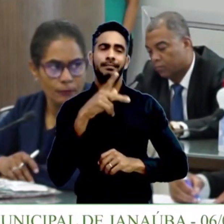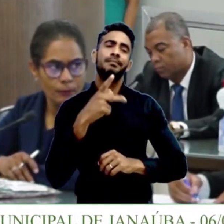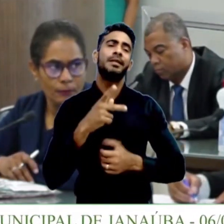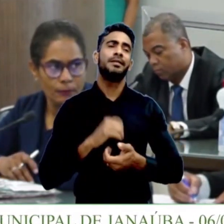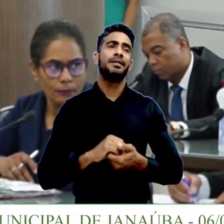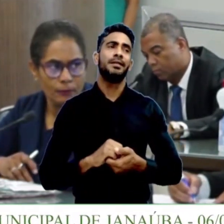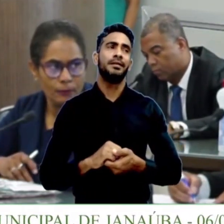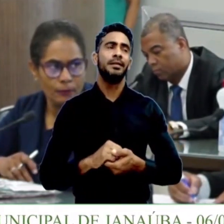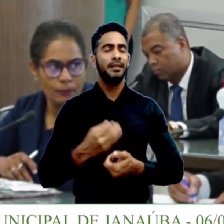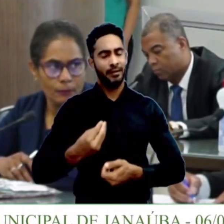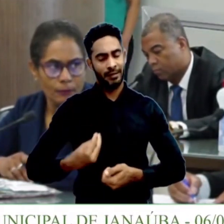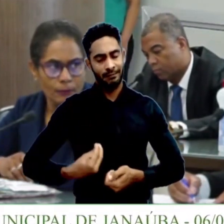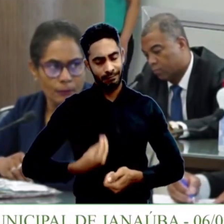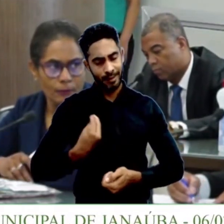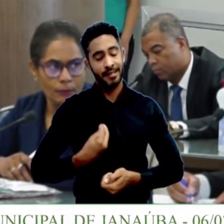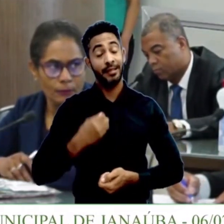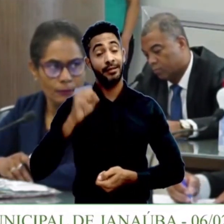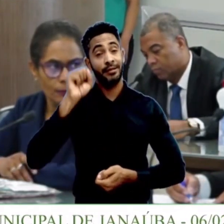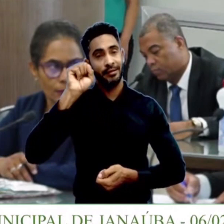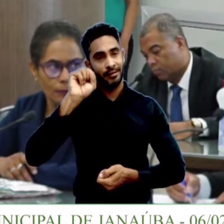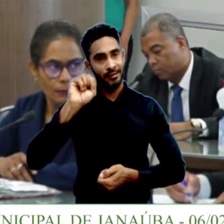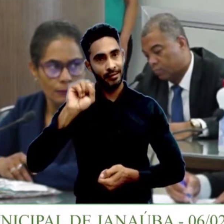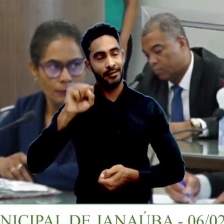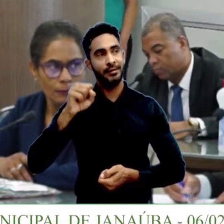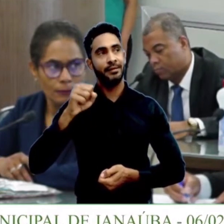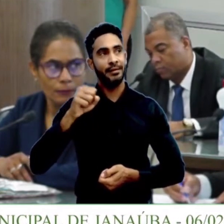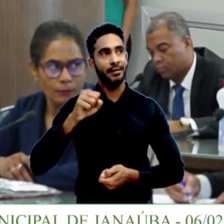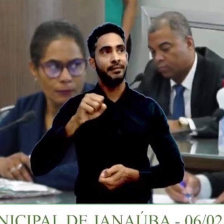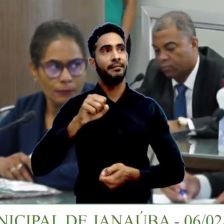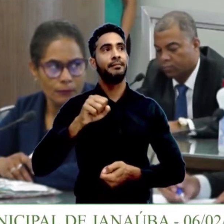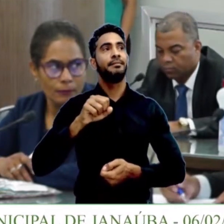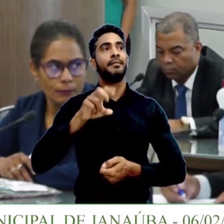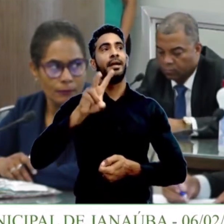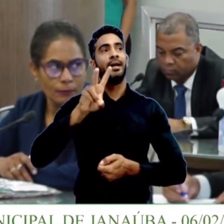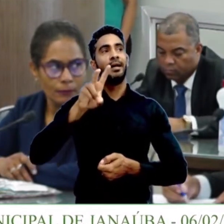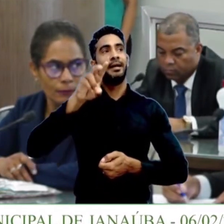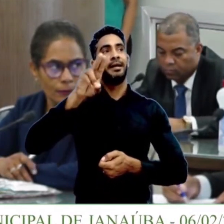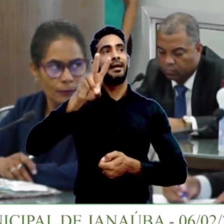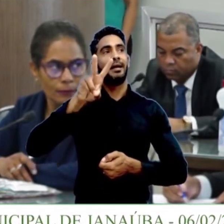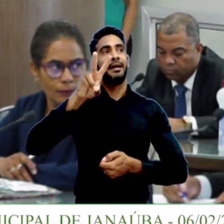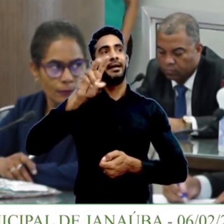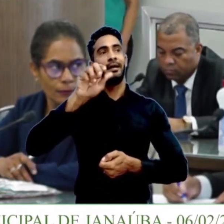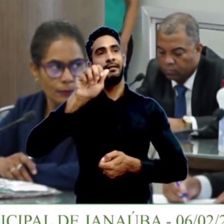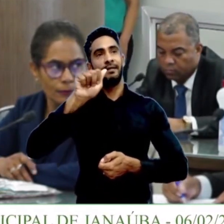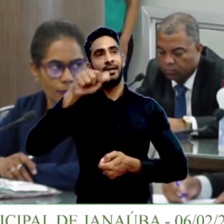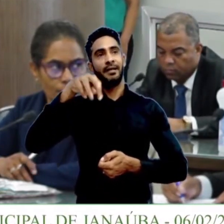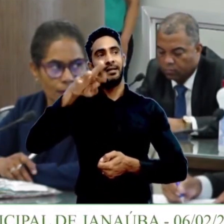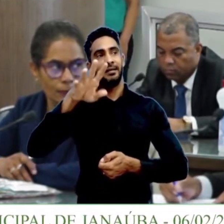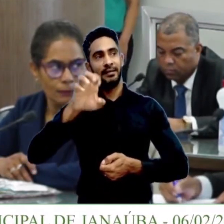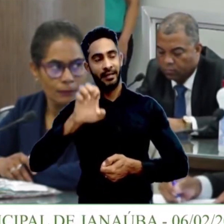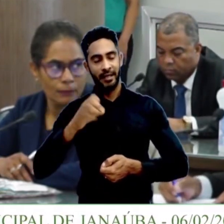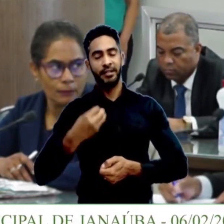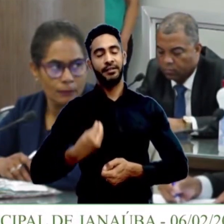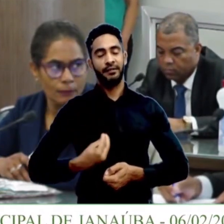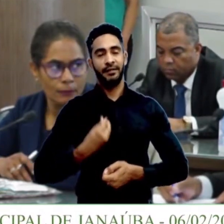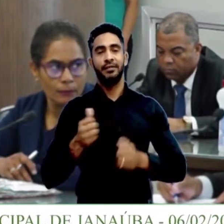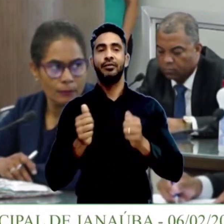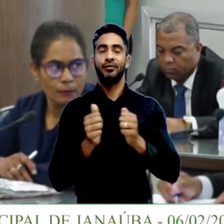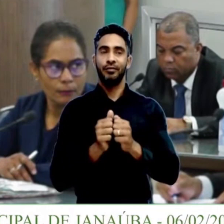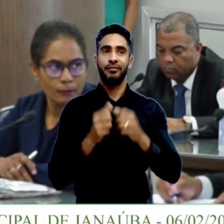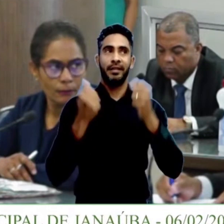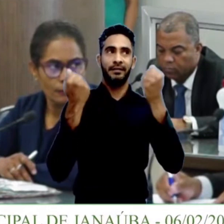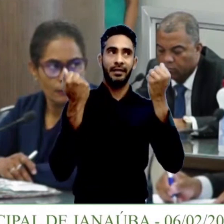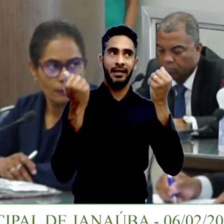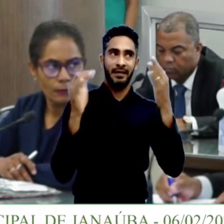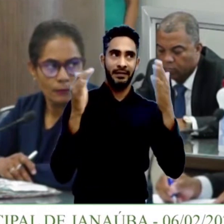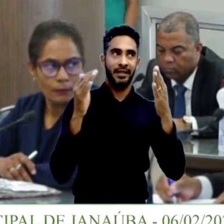estarei presente com vocês, viu? Ivanete, que está lá com você também há muito tempo, né, Ivanete? Tive o prazer de te homenagear aqui